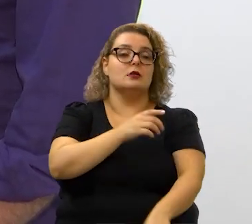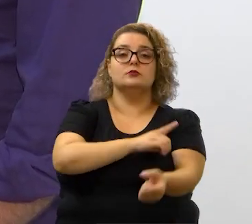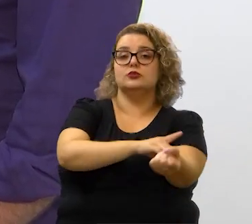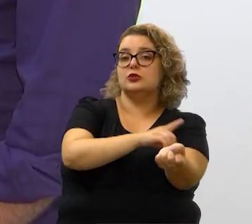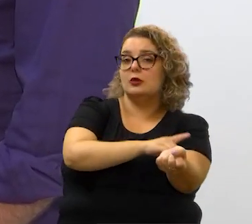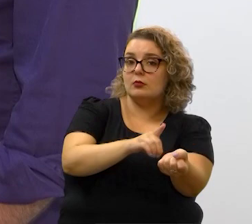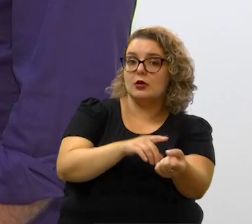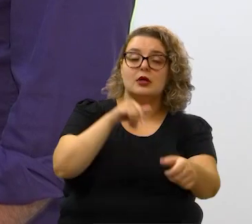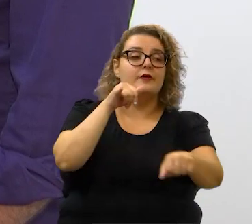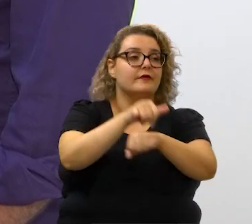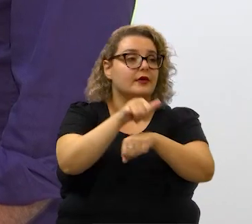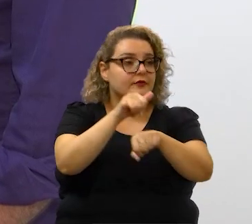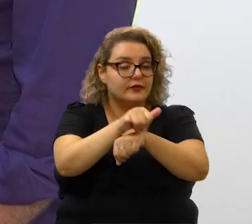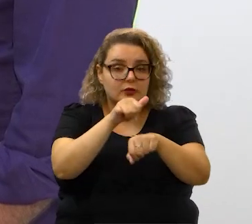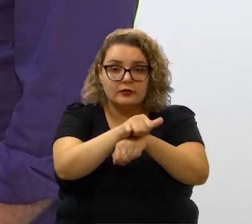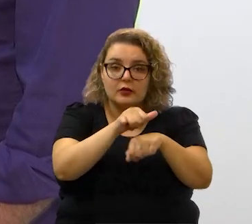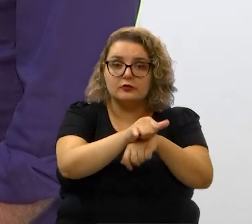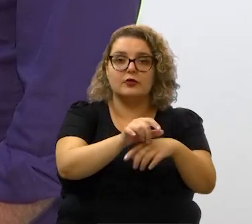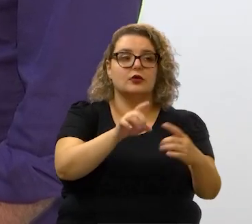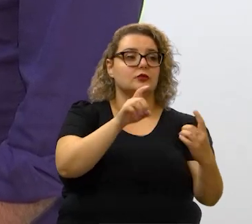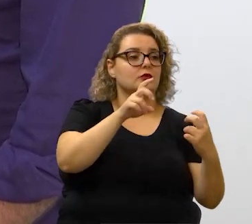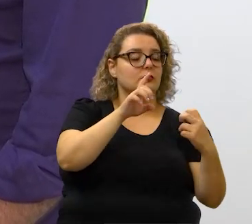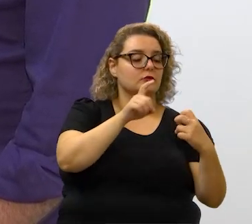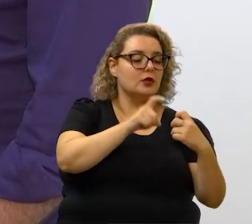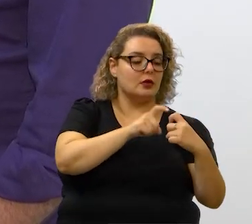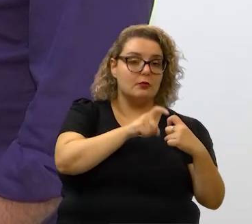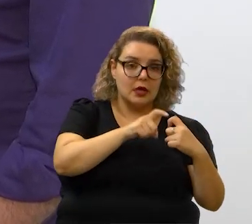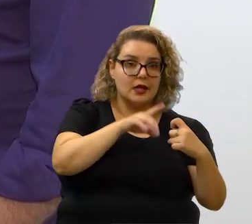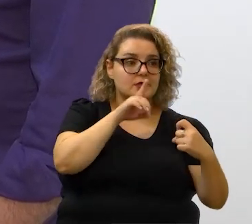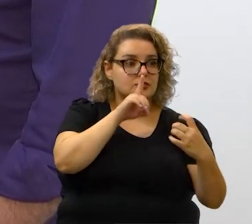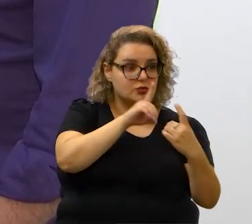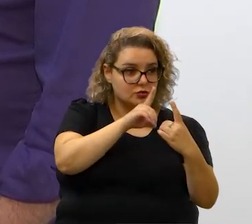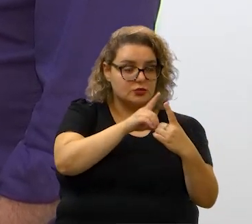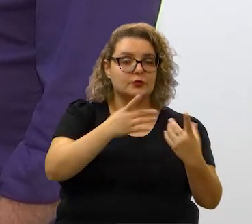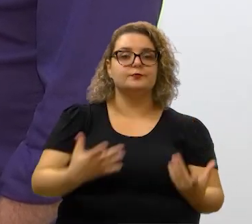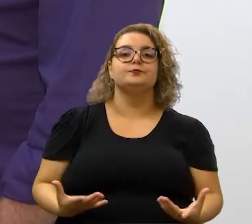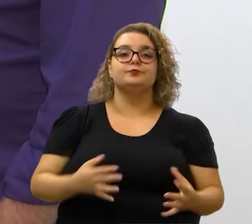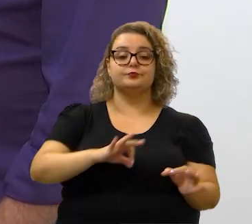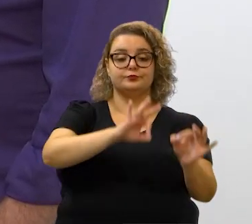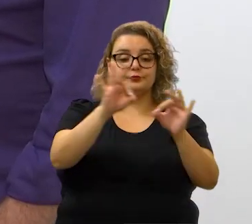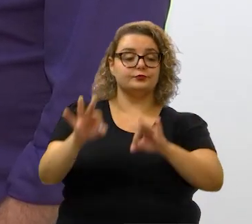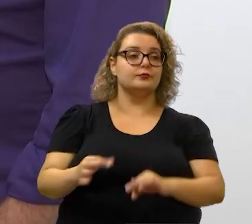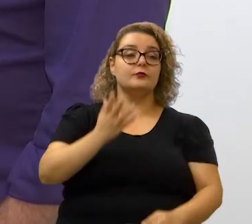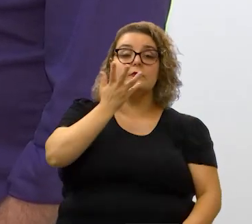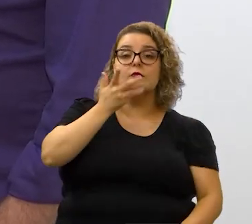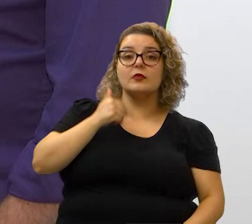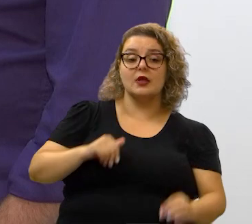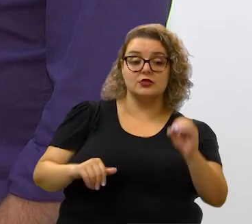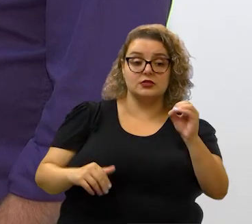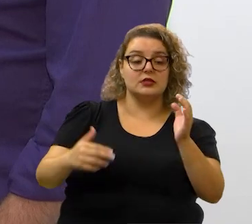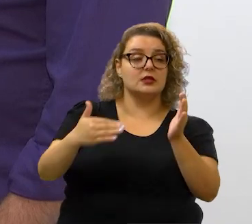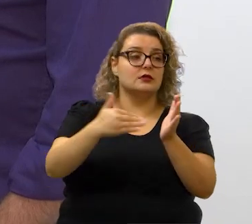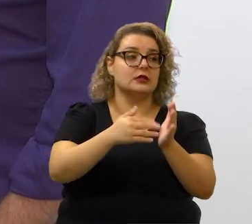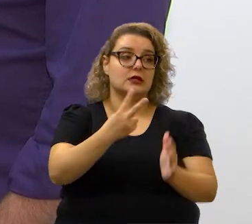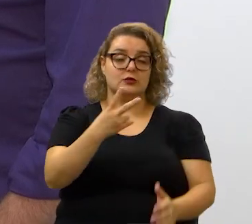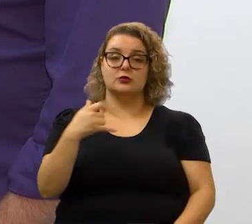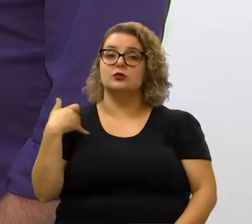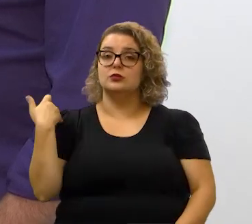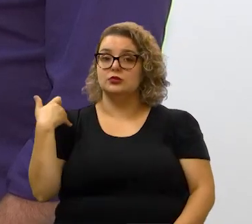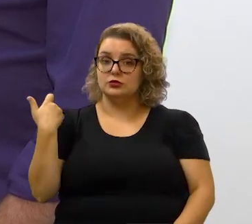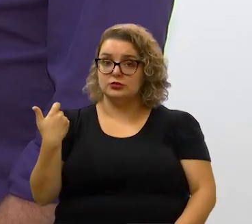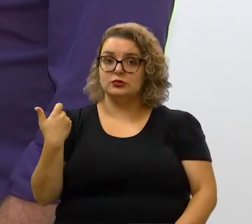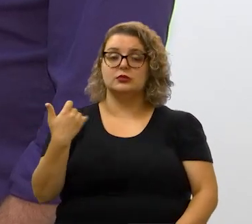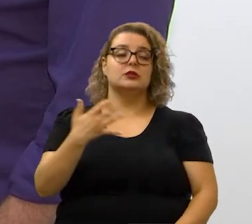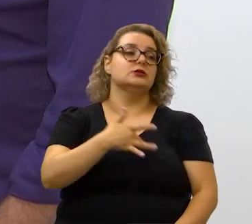faltosos de consultas. Também fazemos visita para acompanhamento das crianças de 0 a 2 anos de saúde que precisa estar